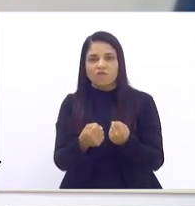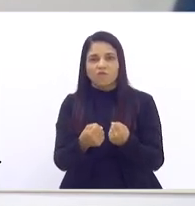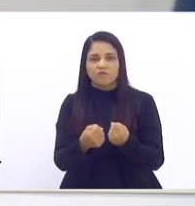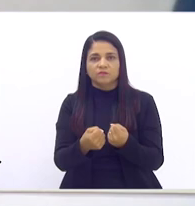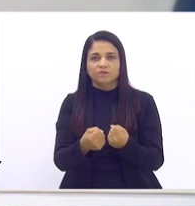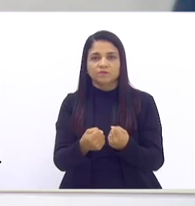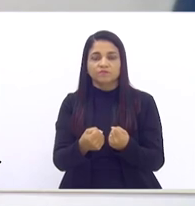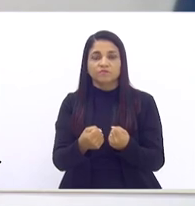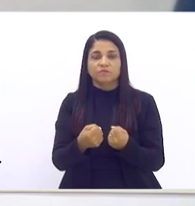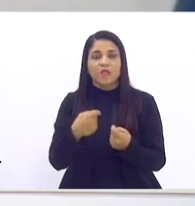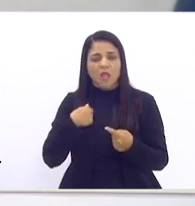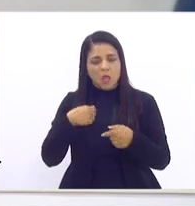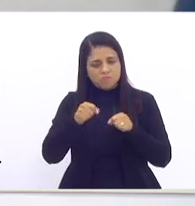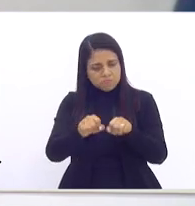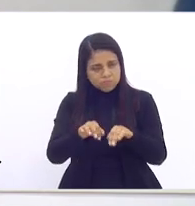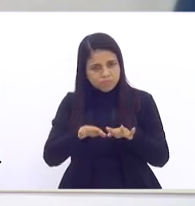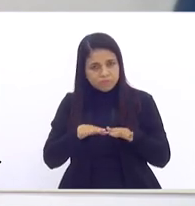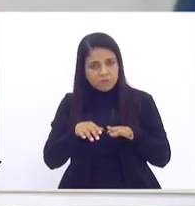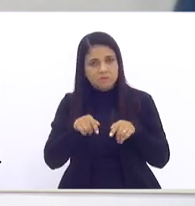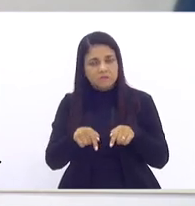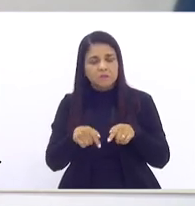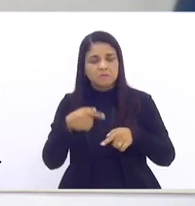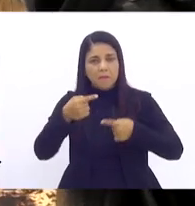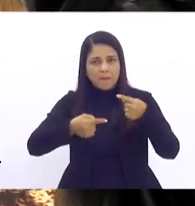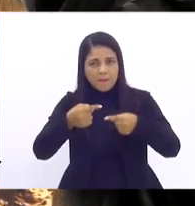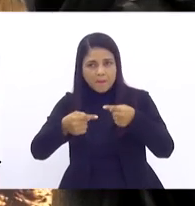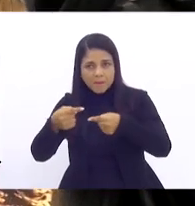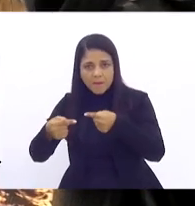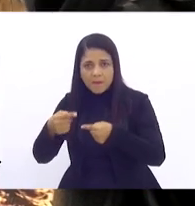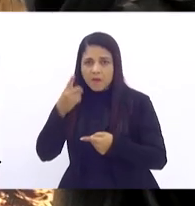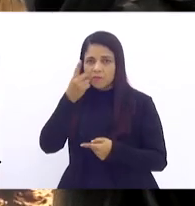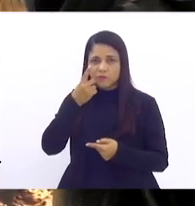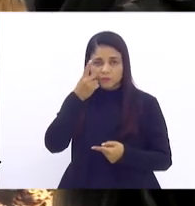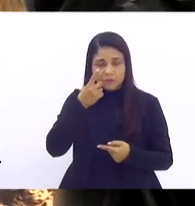eu tô no Parlamento Eu sempre tive essa visão mas